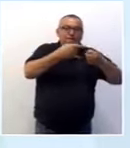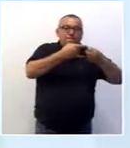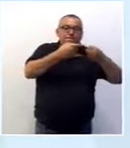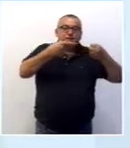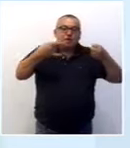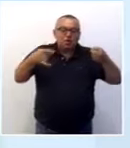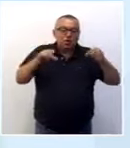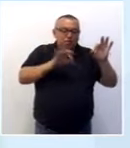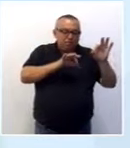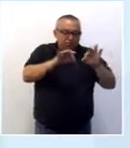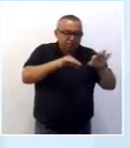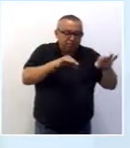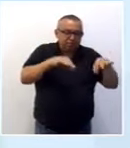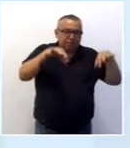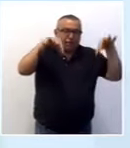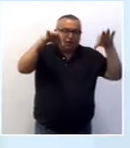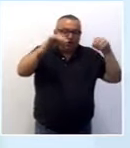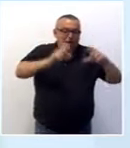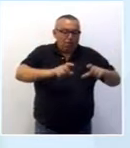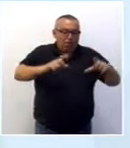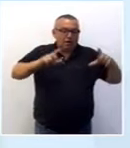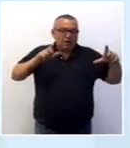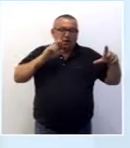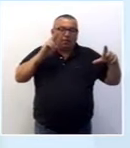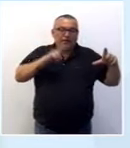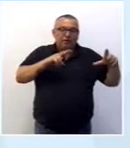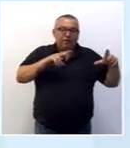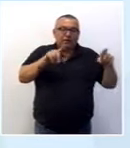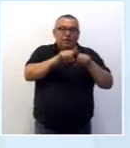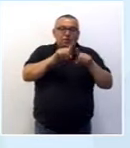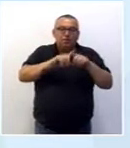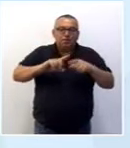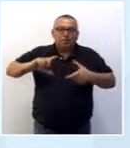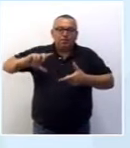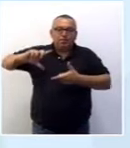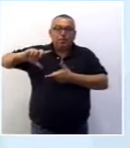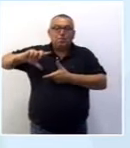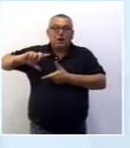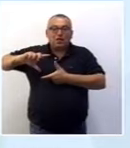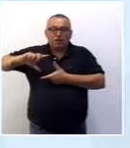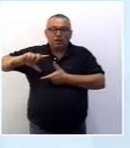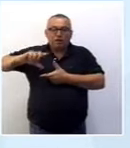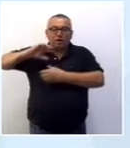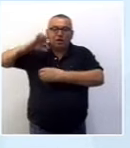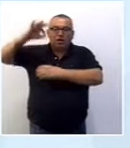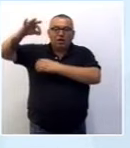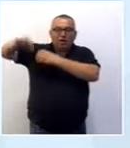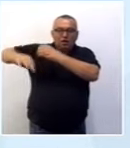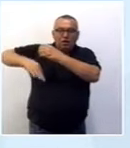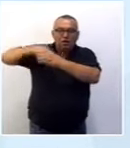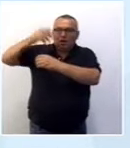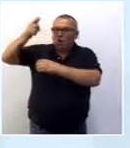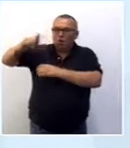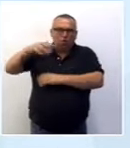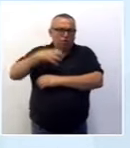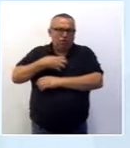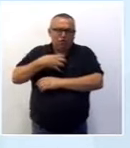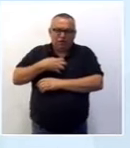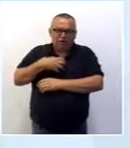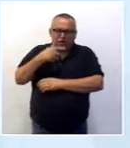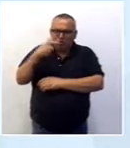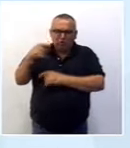revelar esse filme, ampliar o filme, né? E uma imagem de satélite, ela é obtida por um outro processo, né? Não tem o